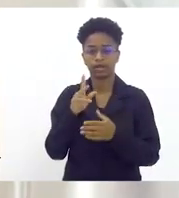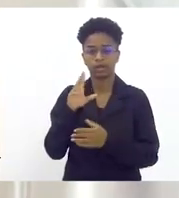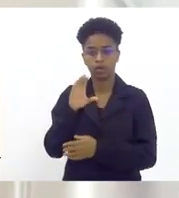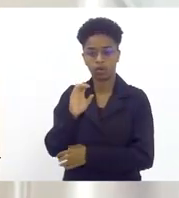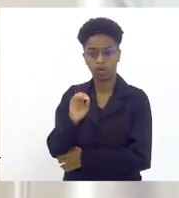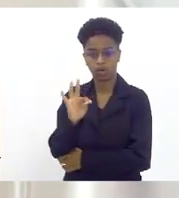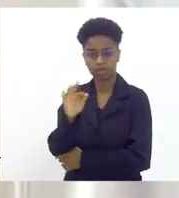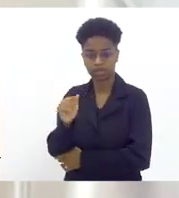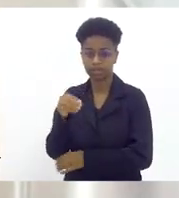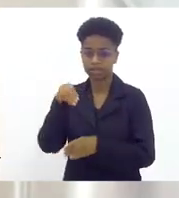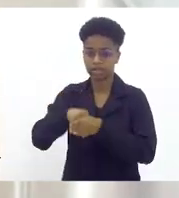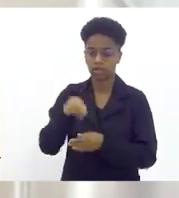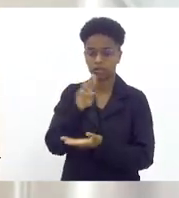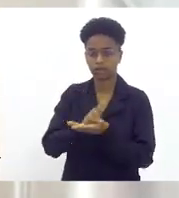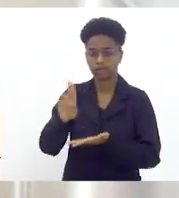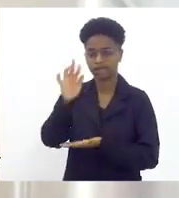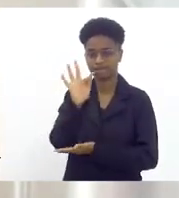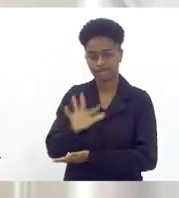nas universidades federais.